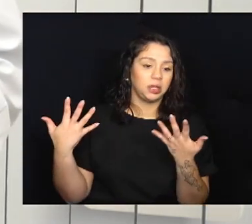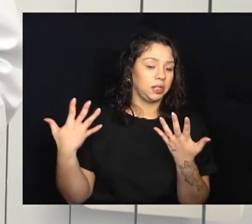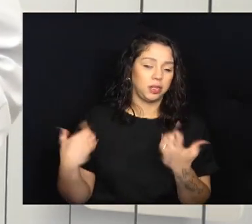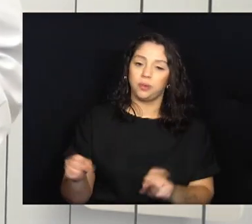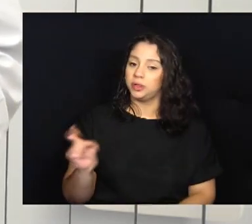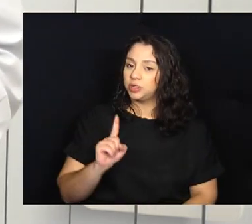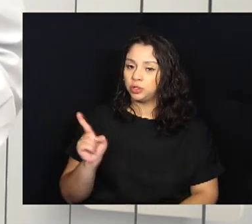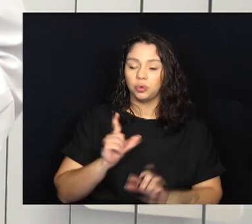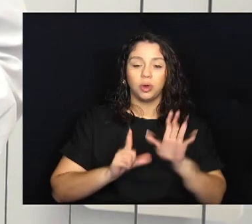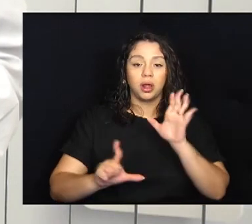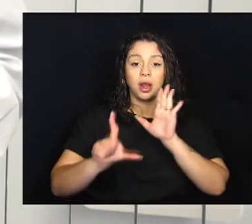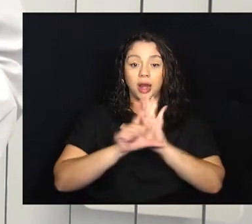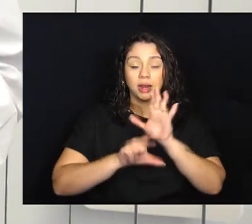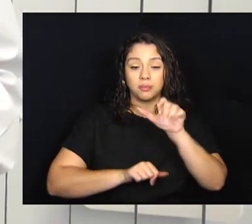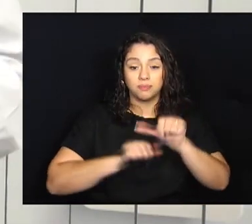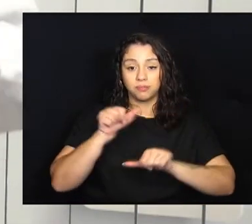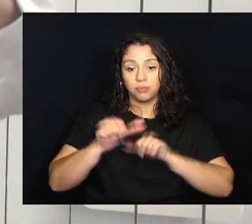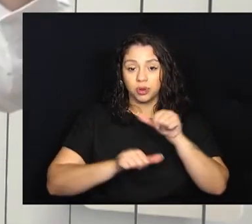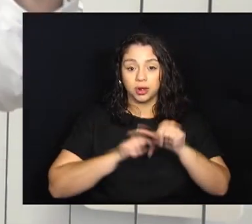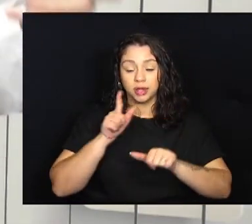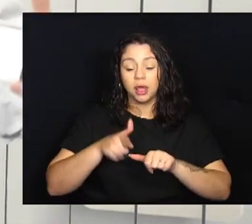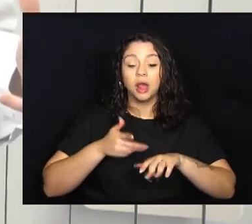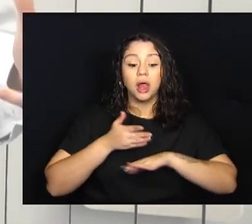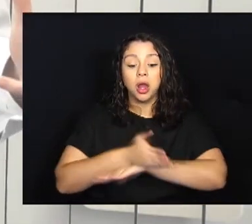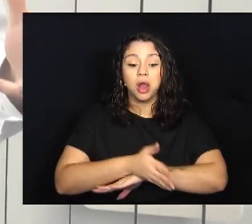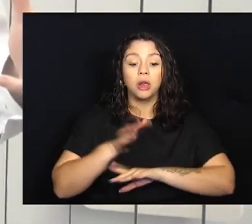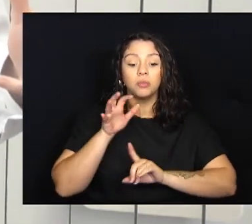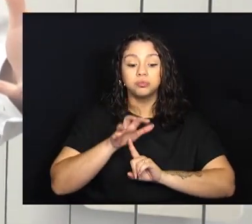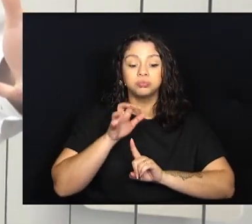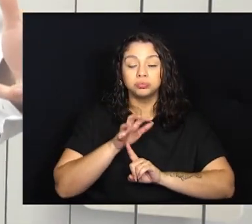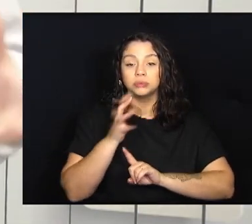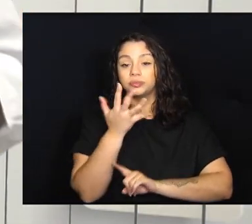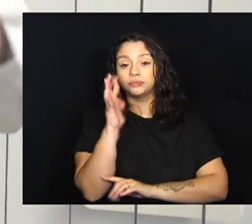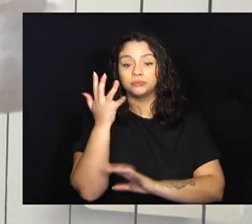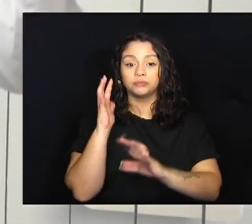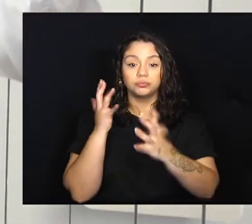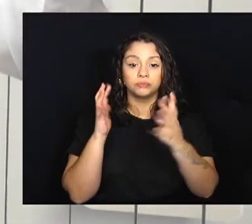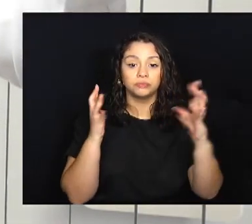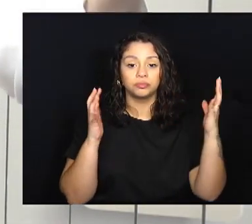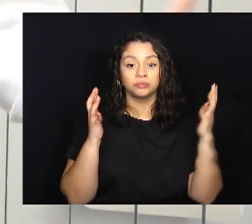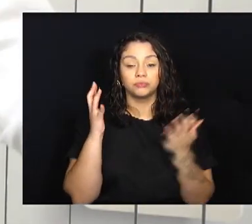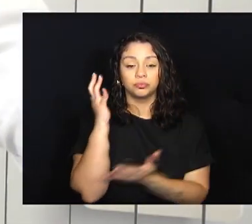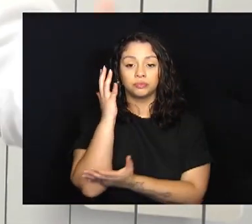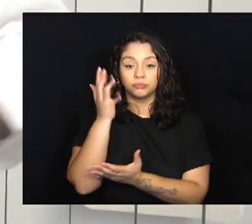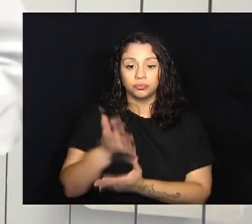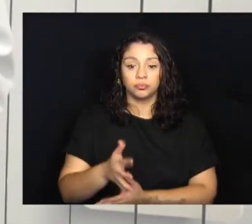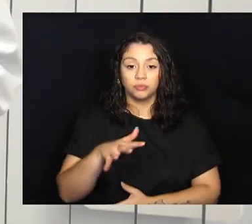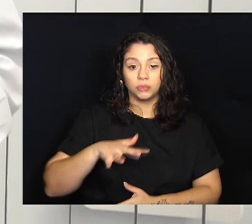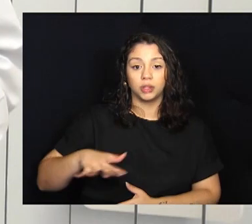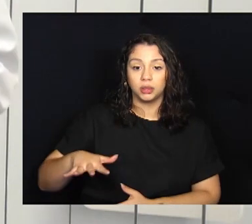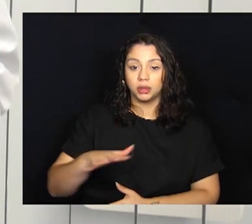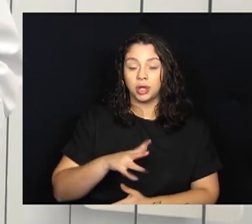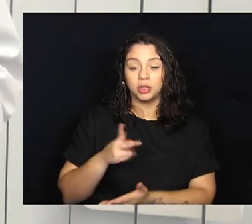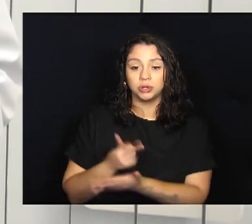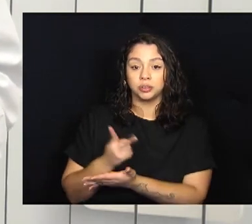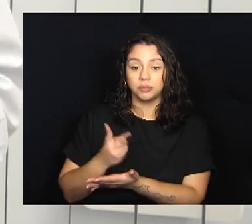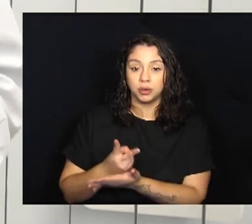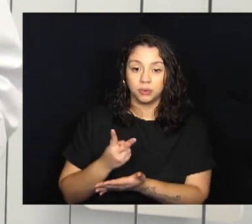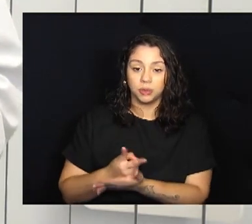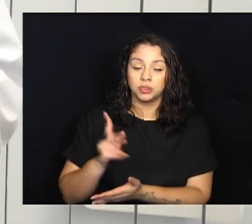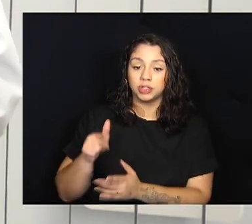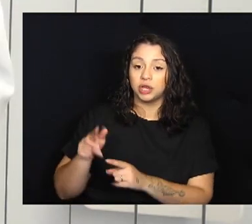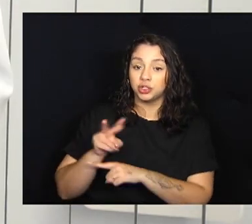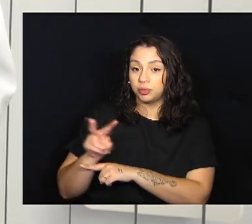lei que autorizava a intervenção ou supressão de vegetação nativa em área de preservação permanente de